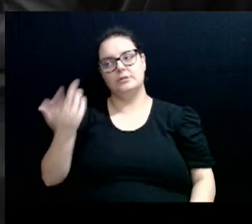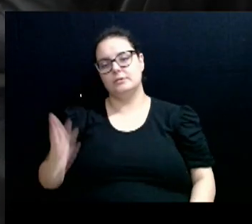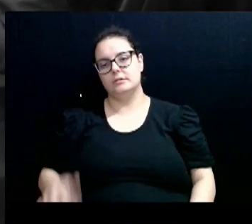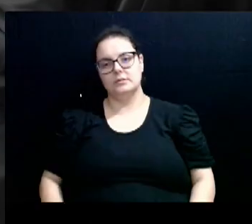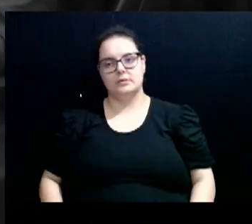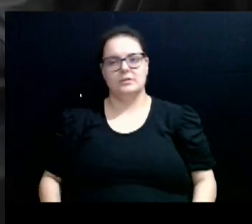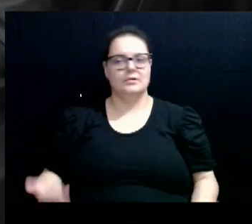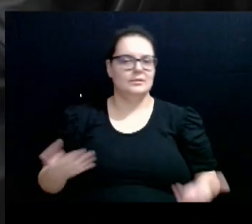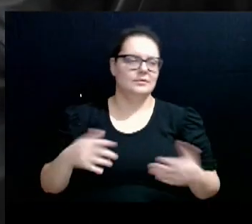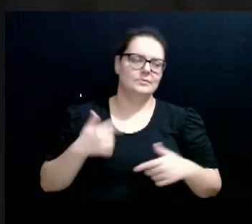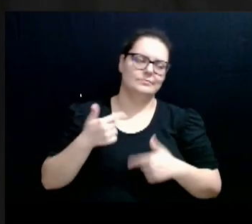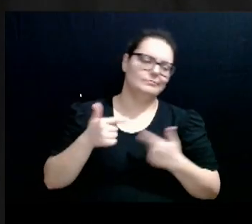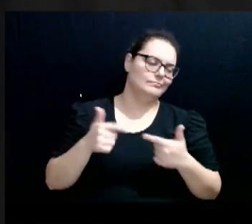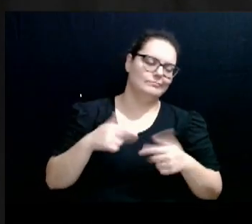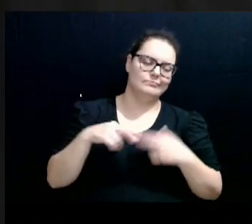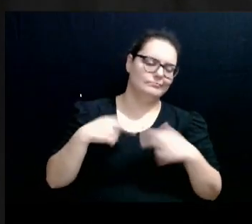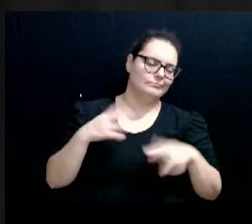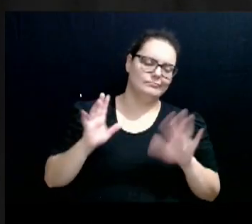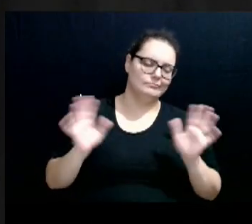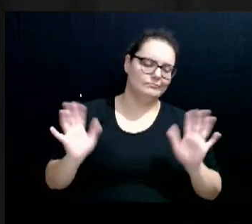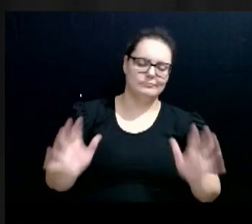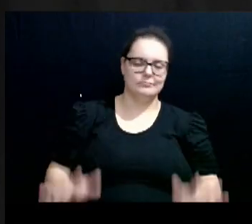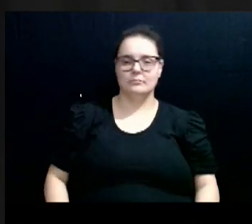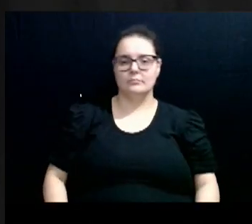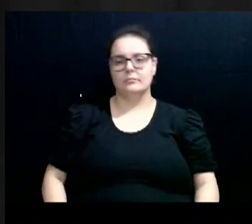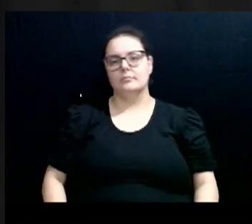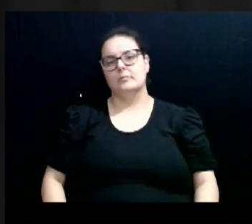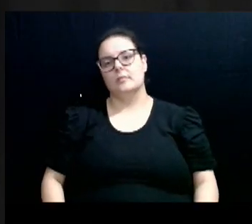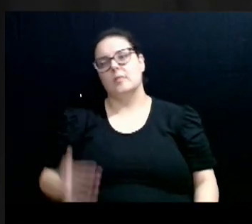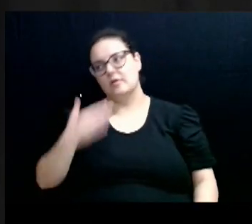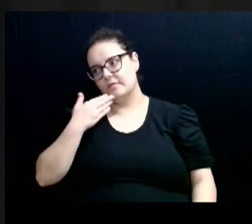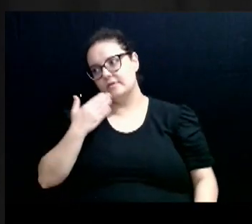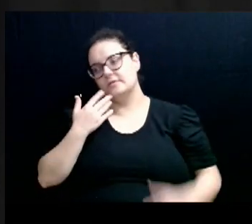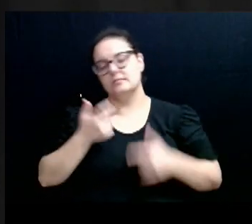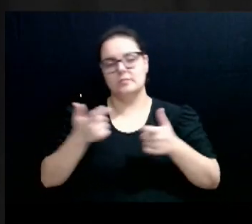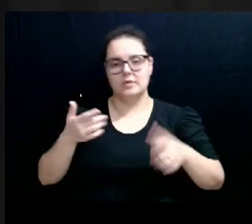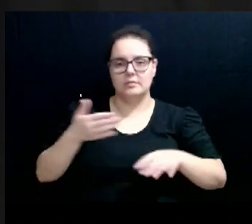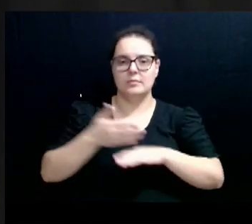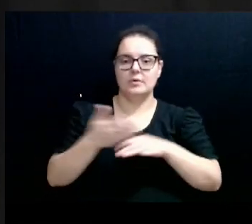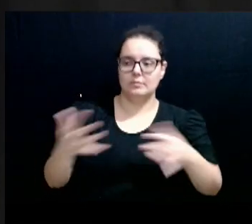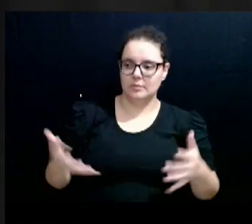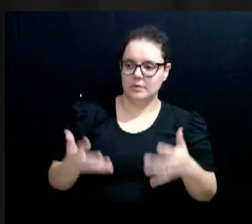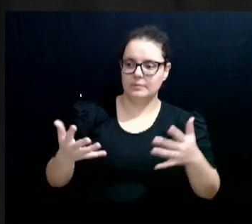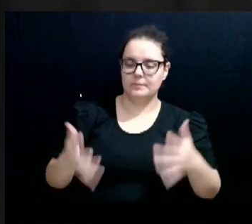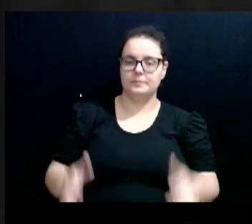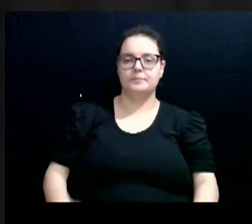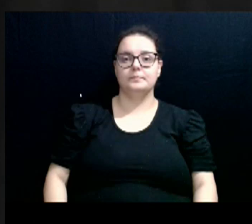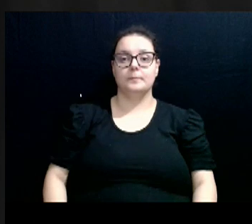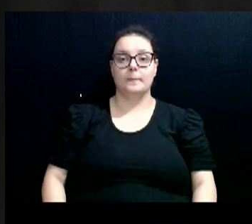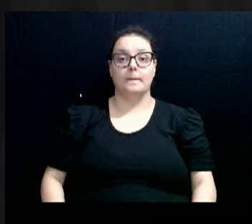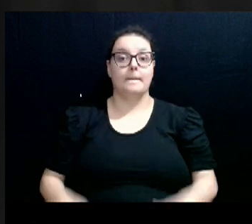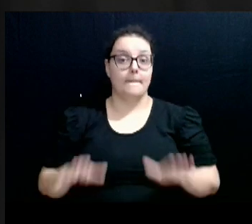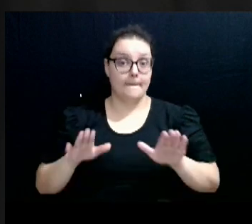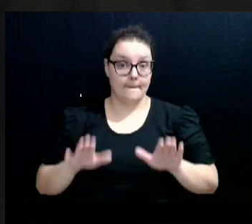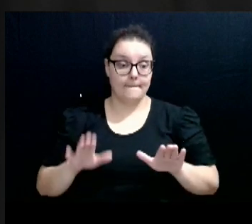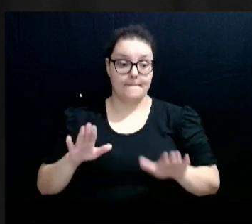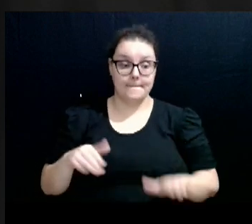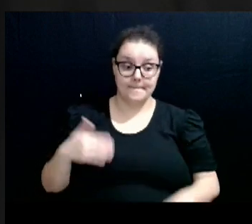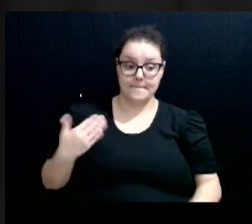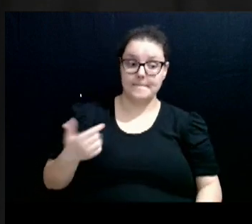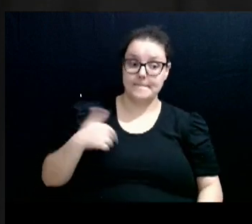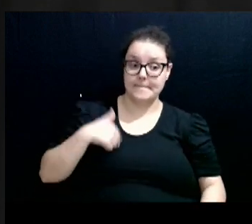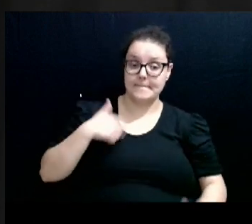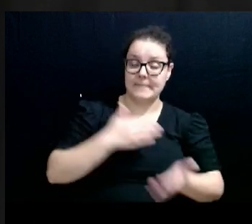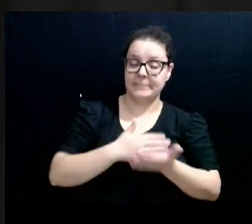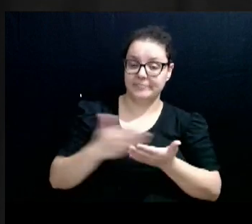Hoje existe uma oferta maior, sim, e também incentivo, etc. Mas quando eu estava então ali, eu